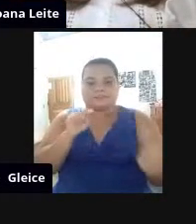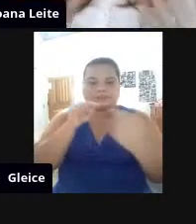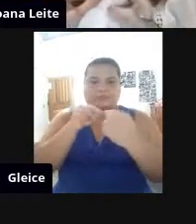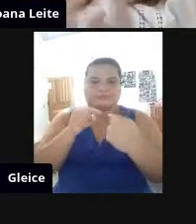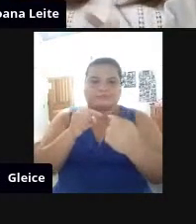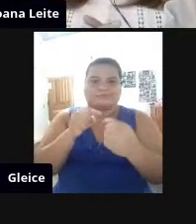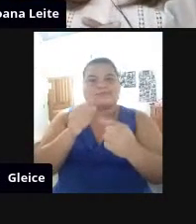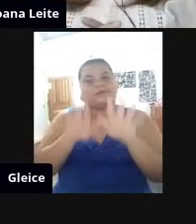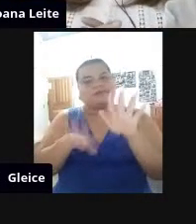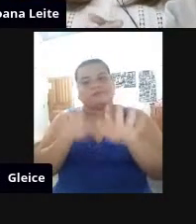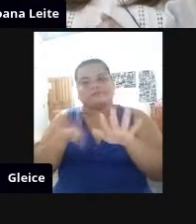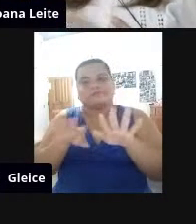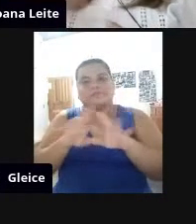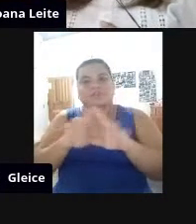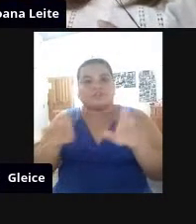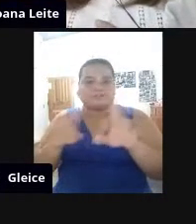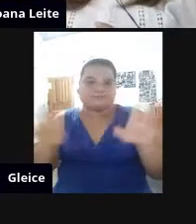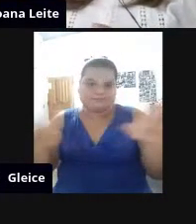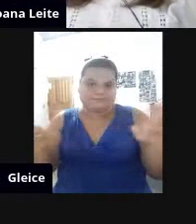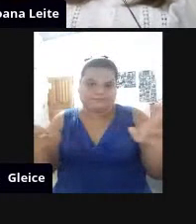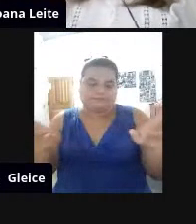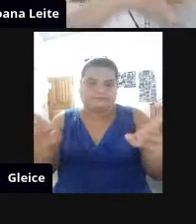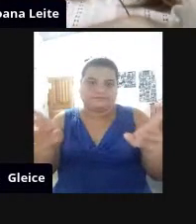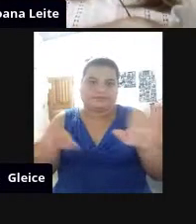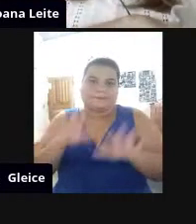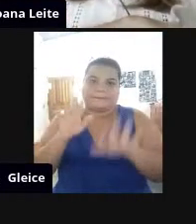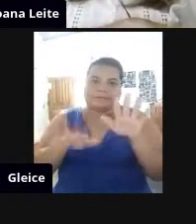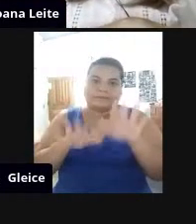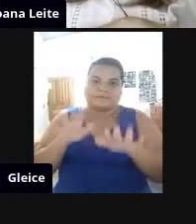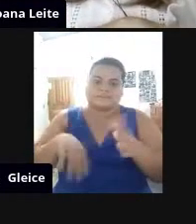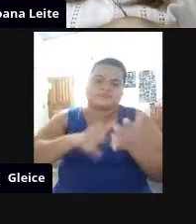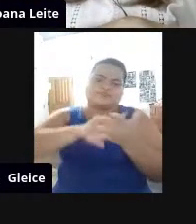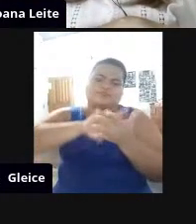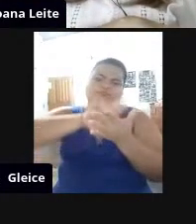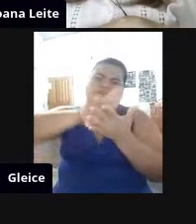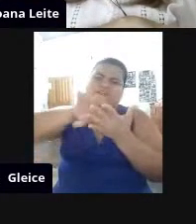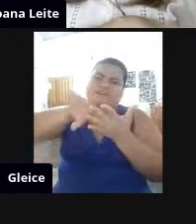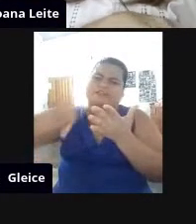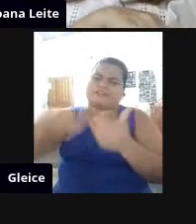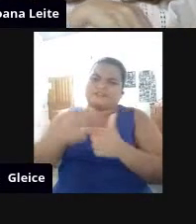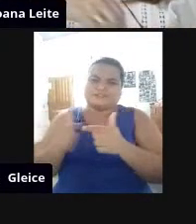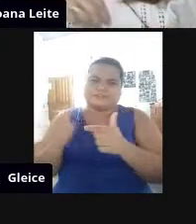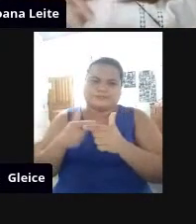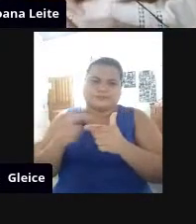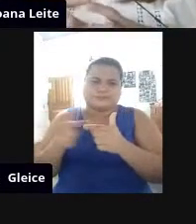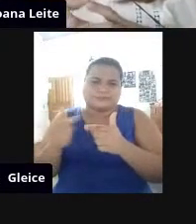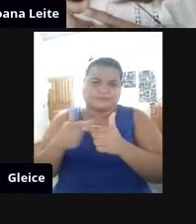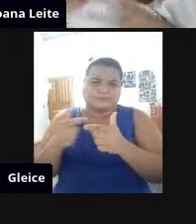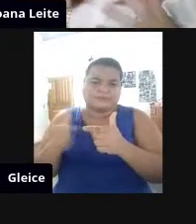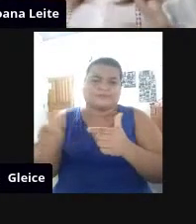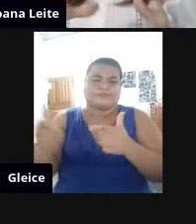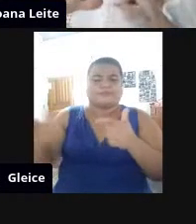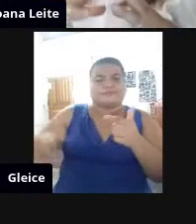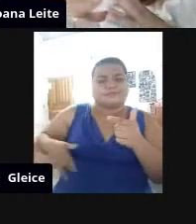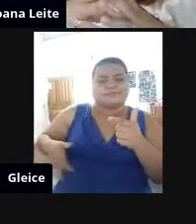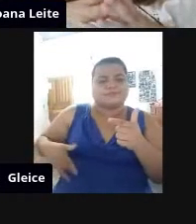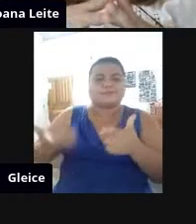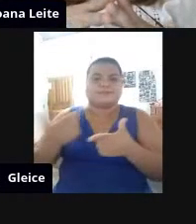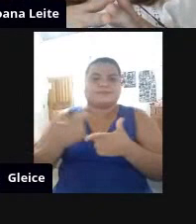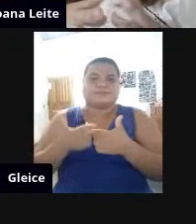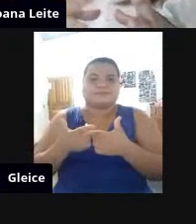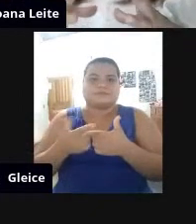um organismo todo interligado. Então, existem outros fatores que comprometem também o funcionamento intestinal. Né? E todo esse